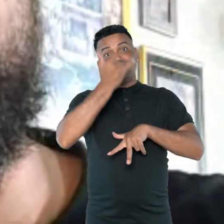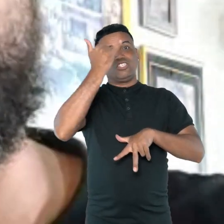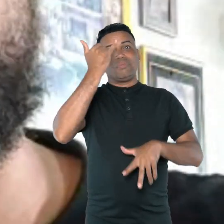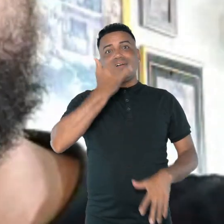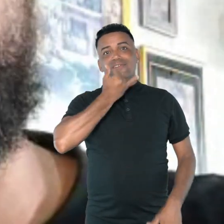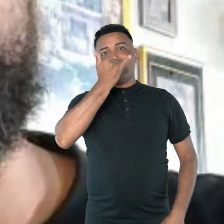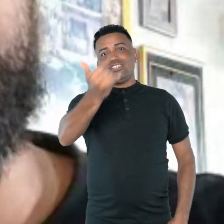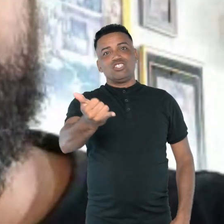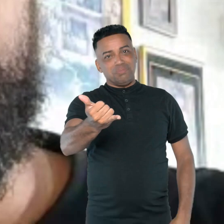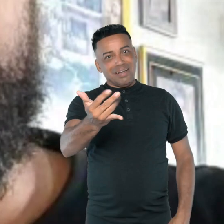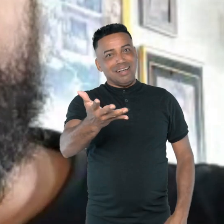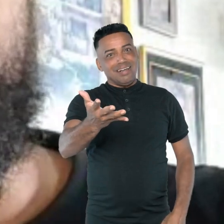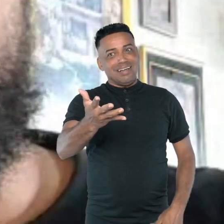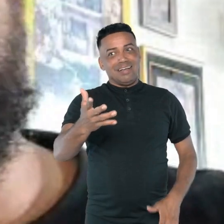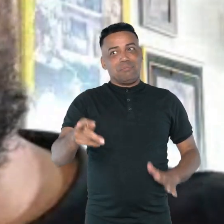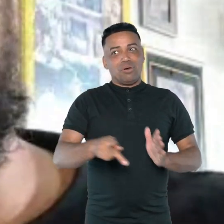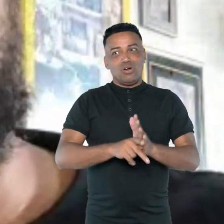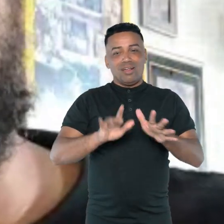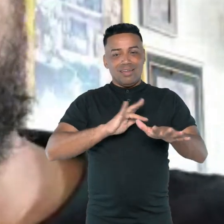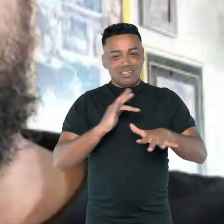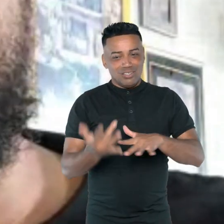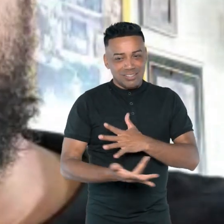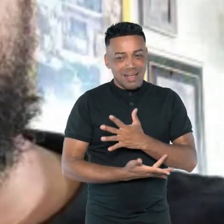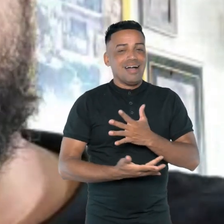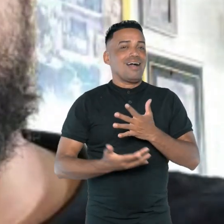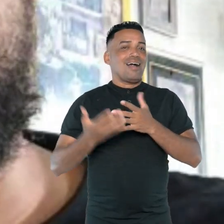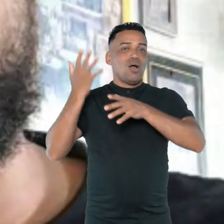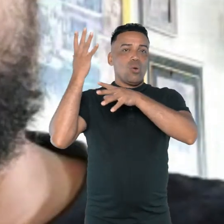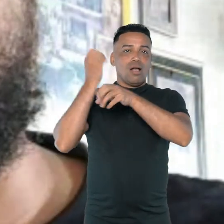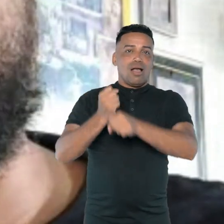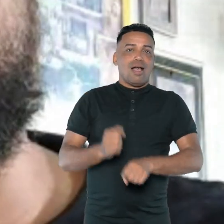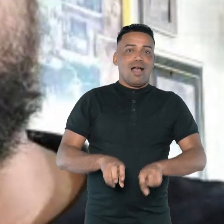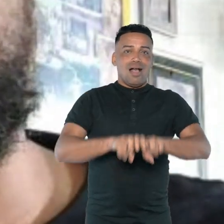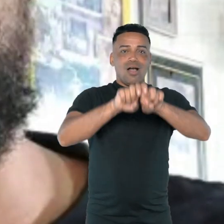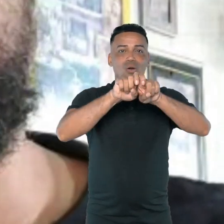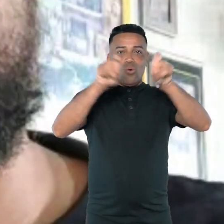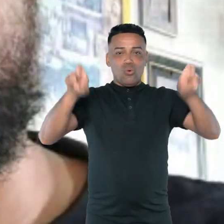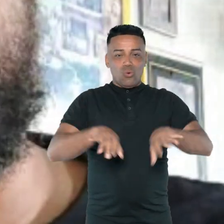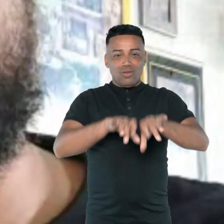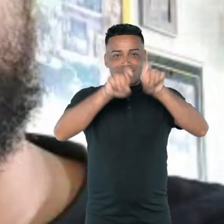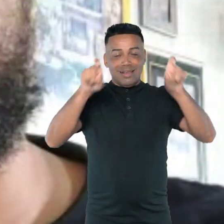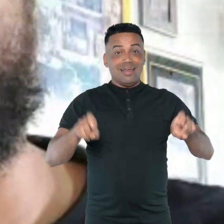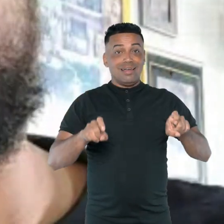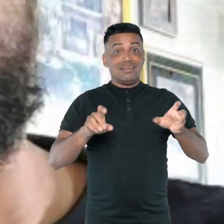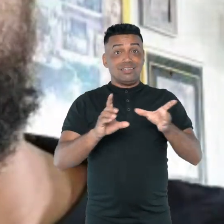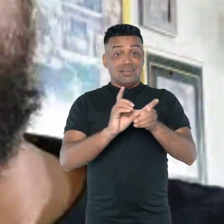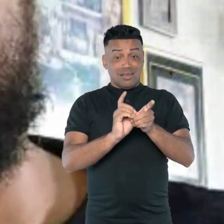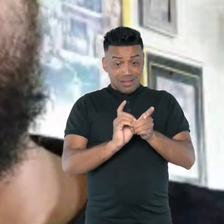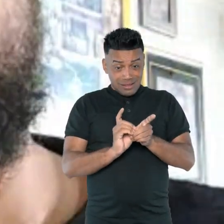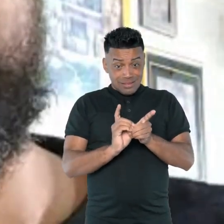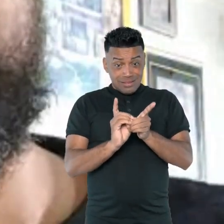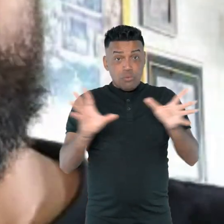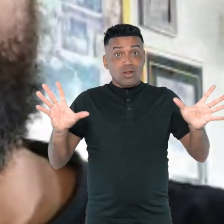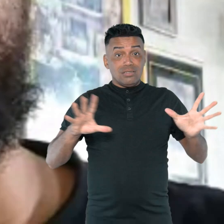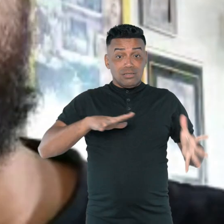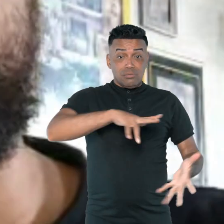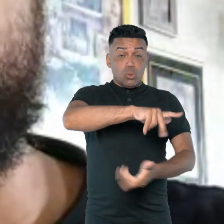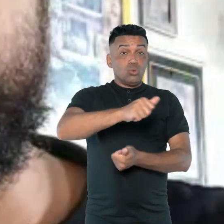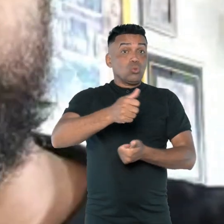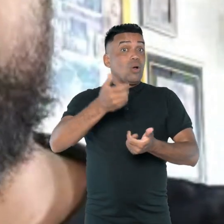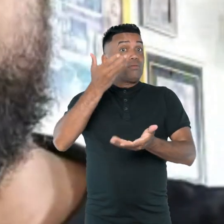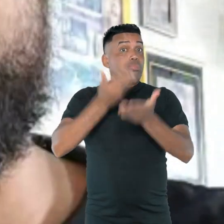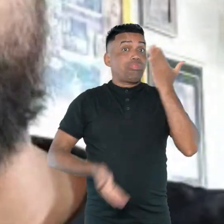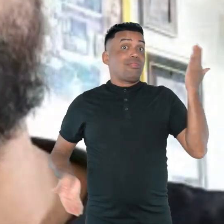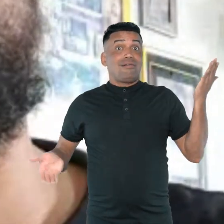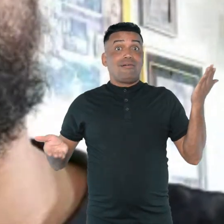pelos algoritmos, isso há pouco tempo, né? As nossas democracias no mundo, elas quase ruíram por